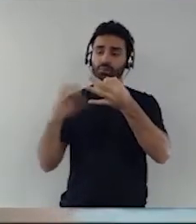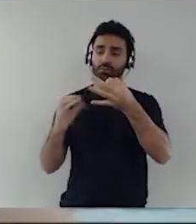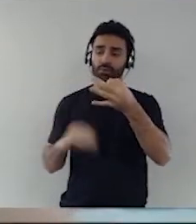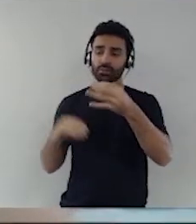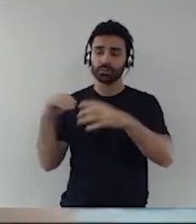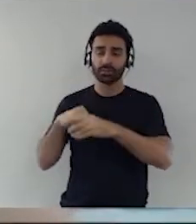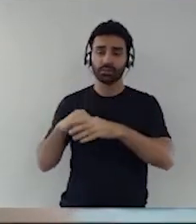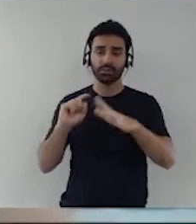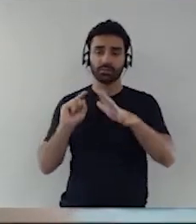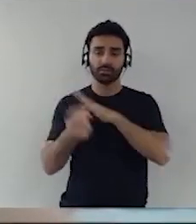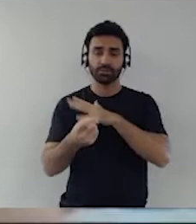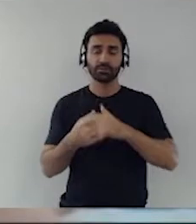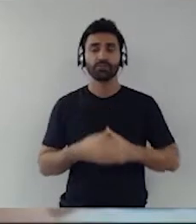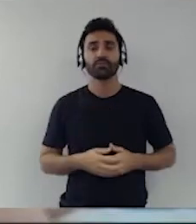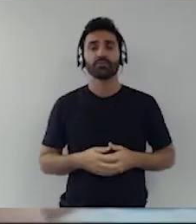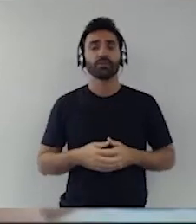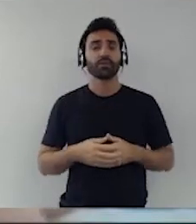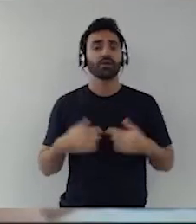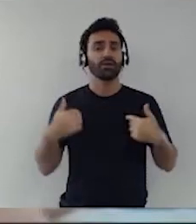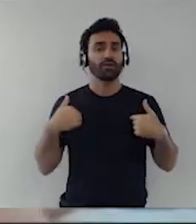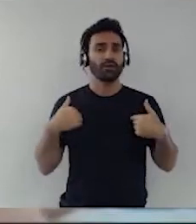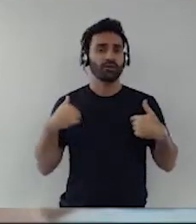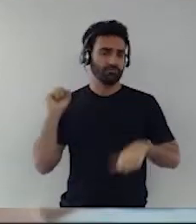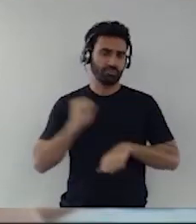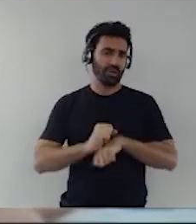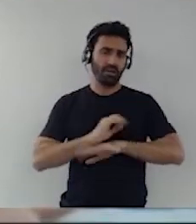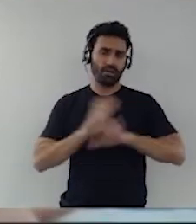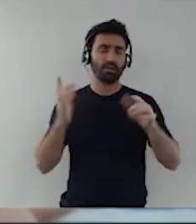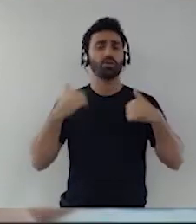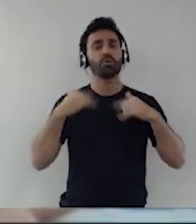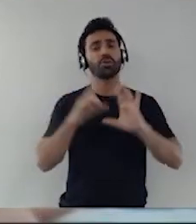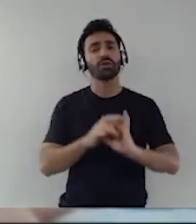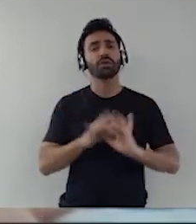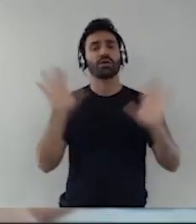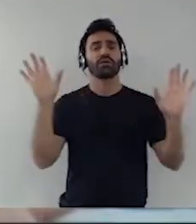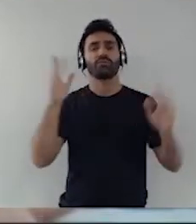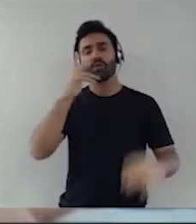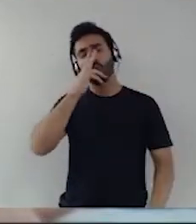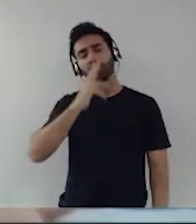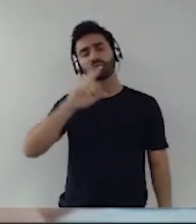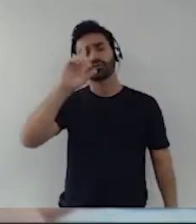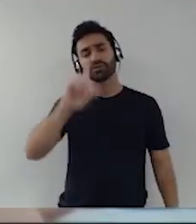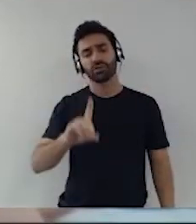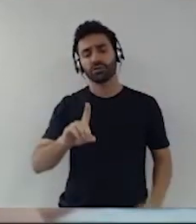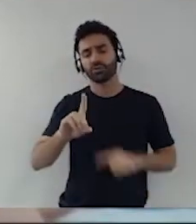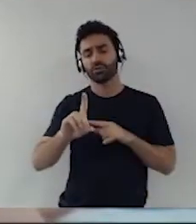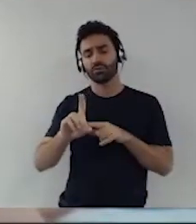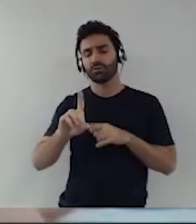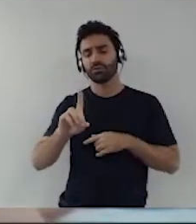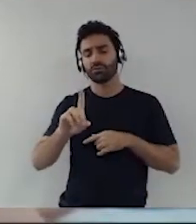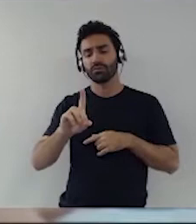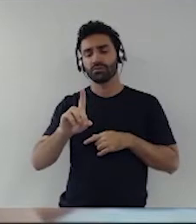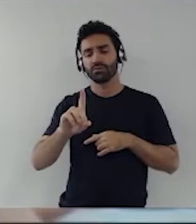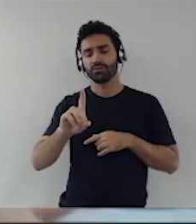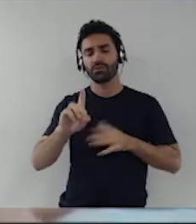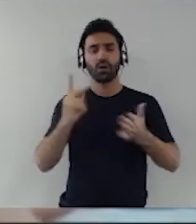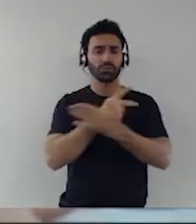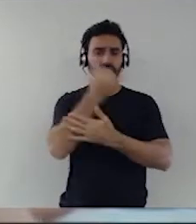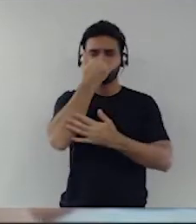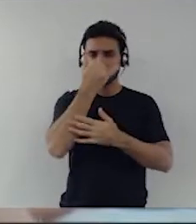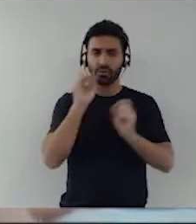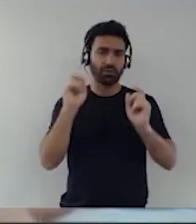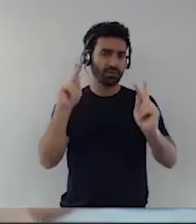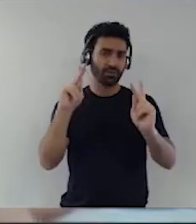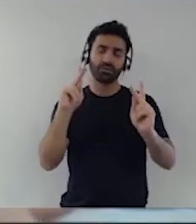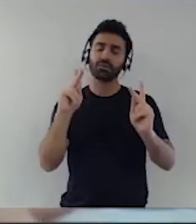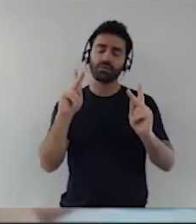Eu vou destacar isso e me coloco à disposição. Eu acho que o direito dos desastres chega com